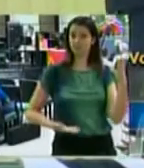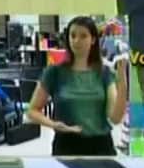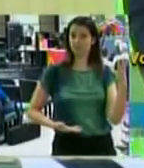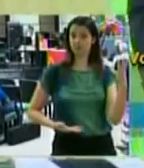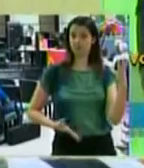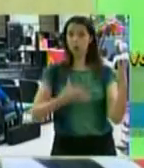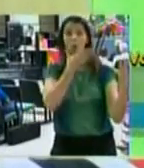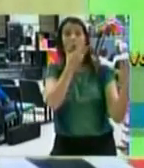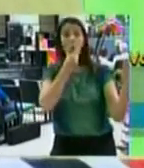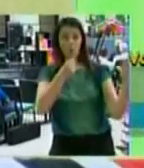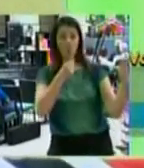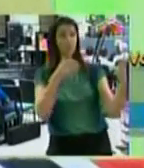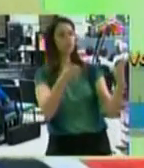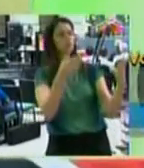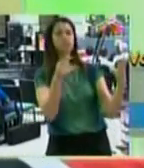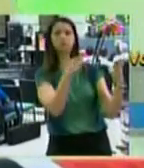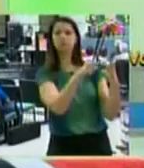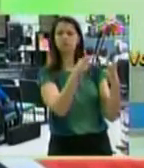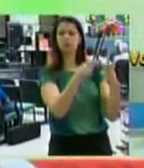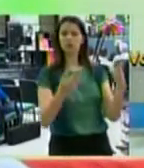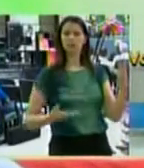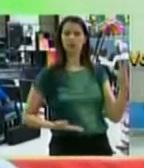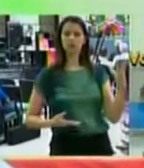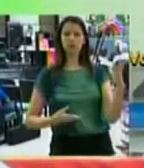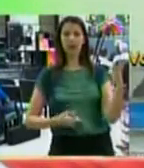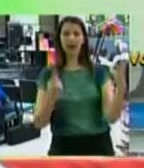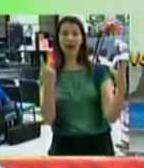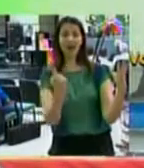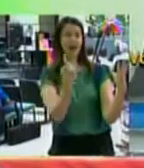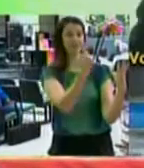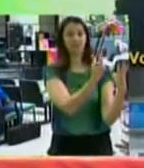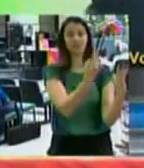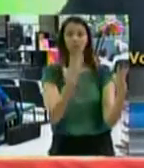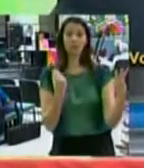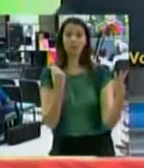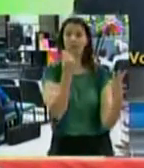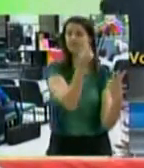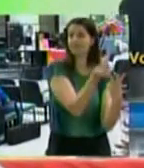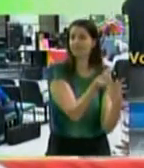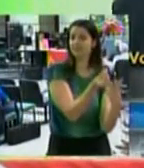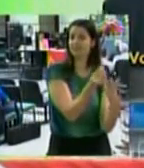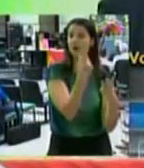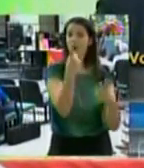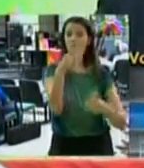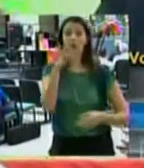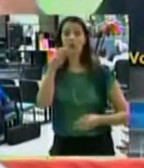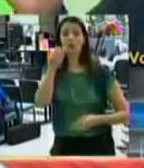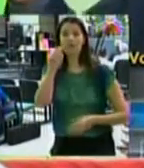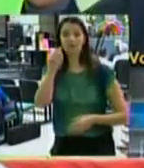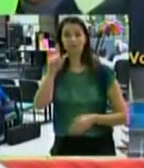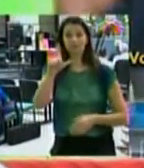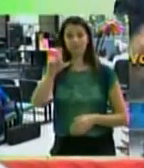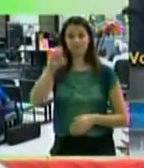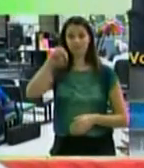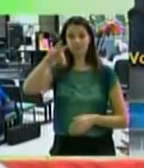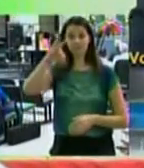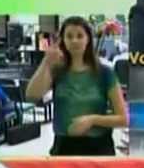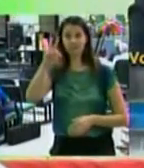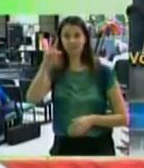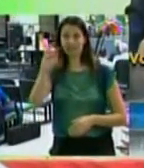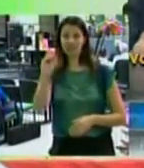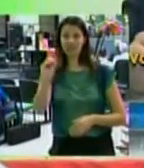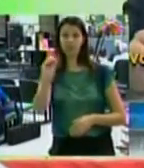E a cada um dos servos, ele entrega talentos, peso, numa linguagem mais